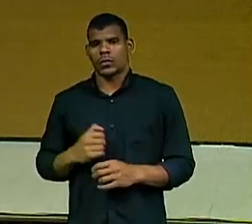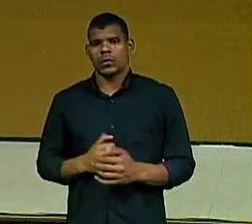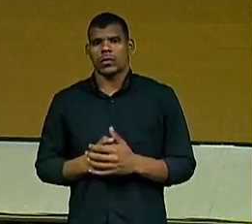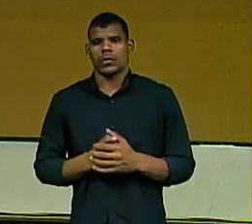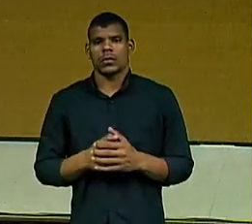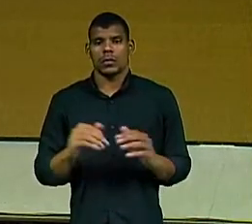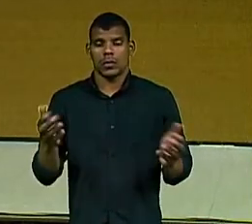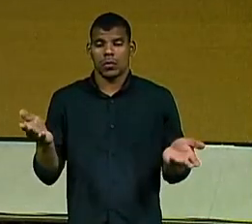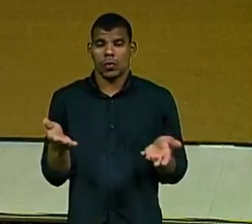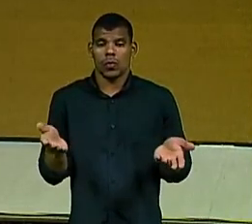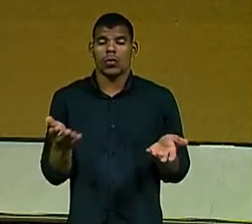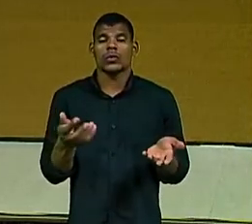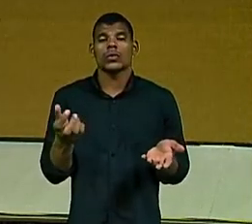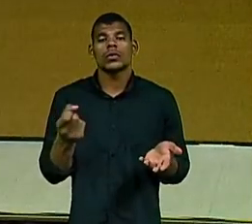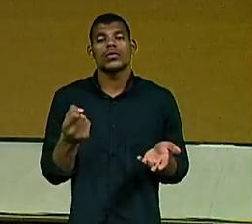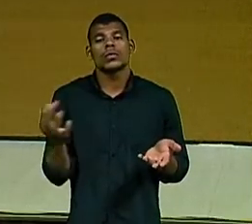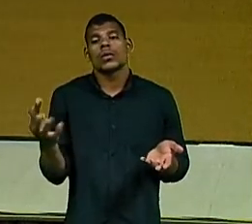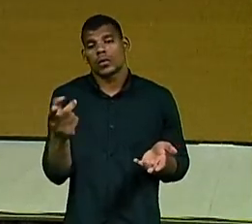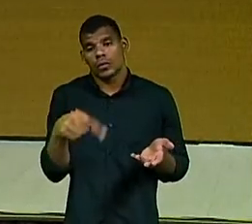hoje